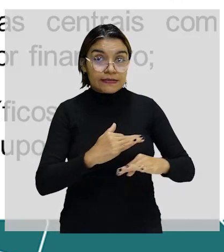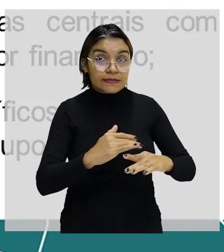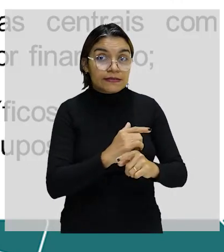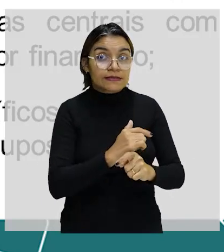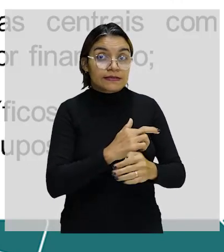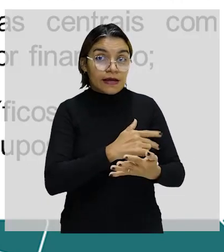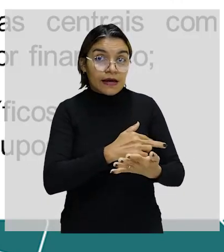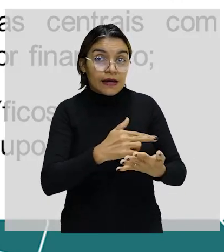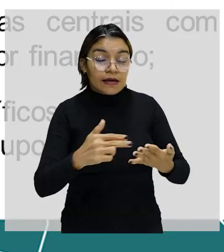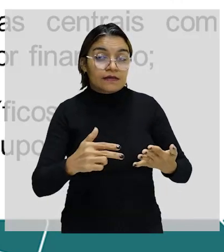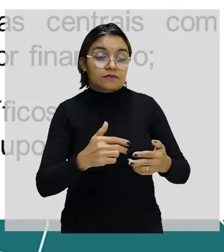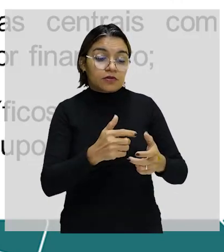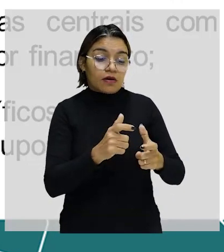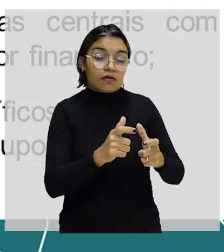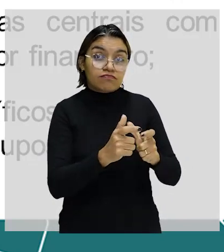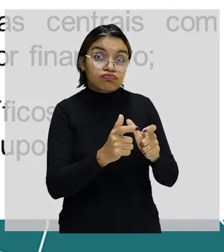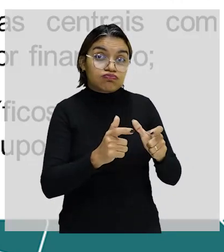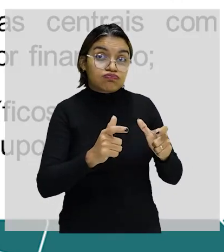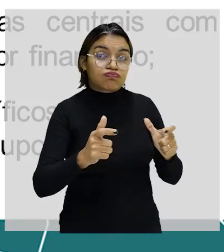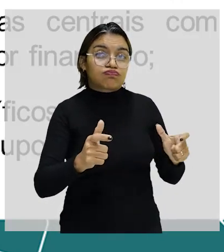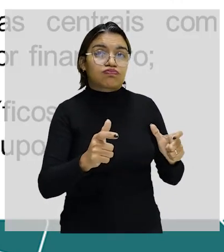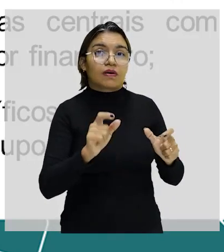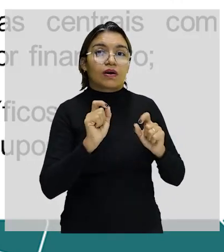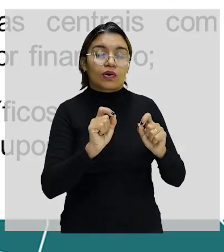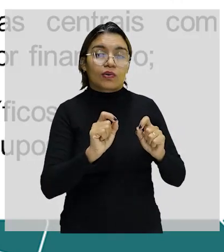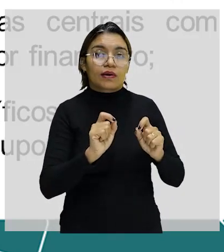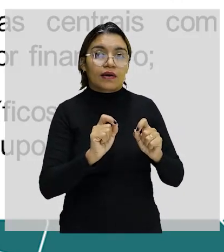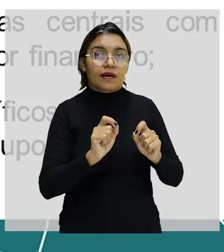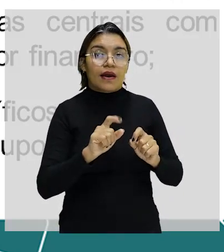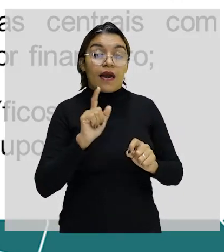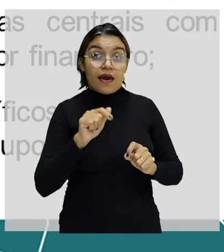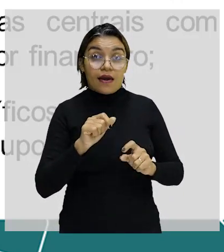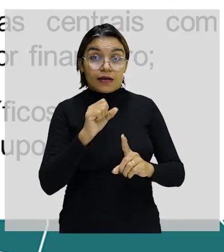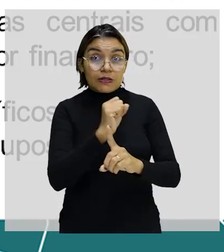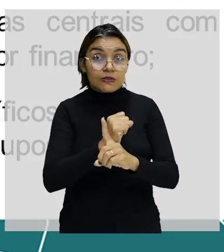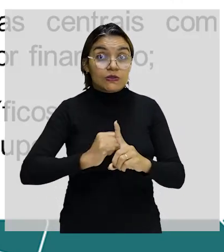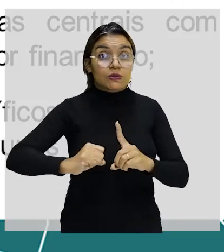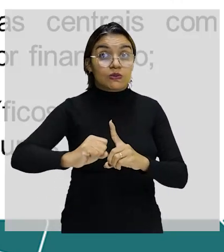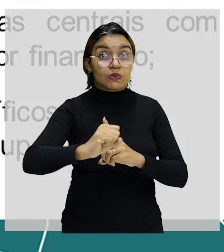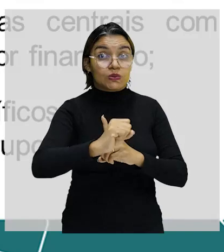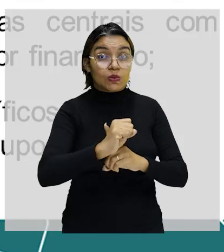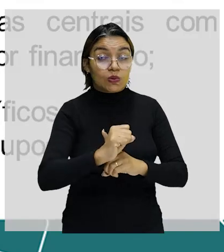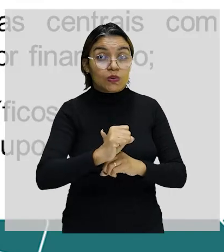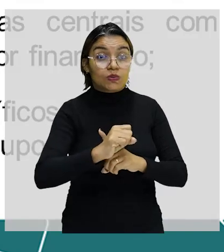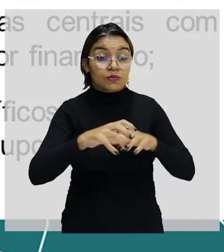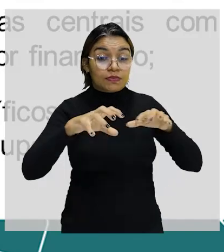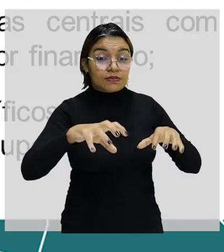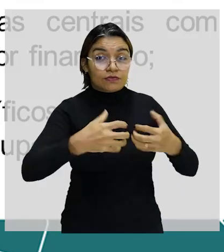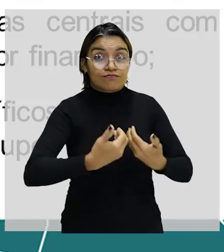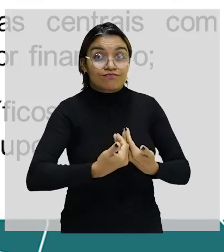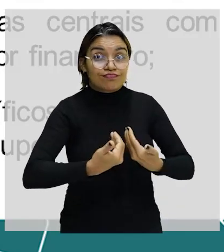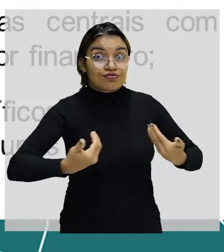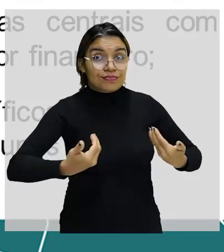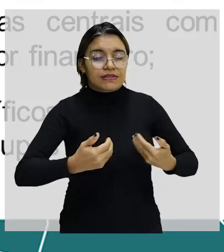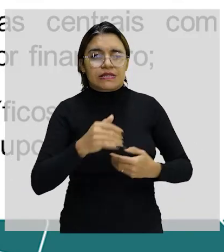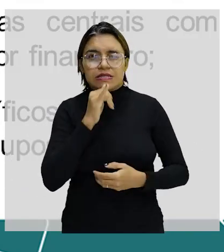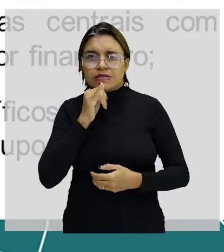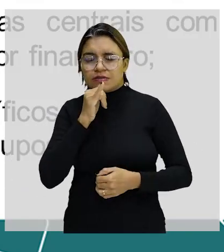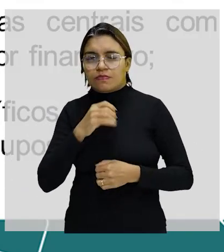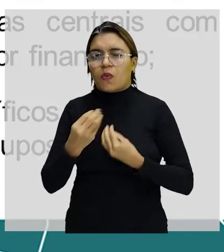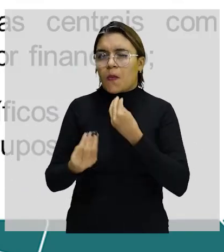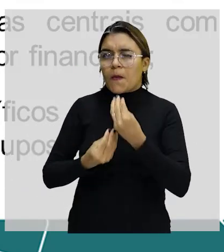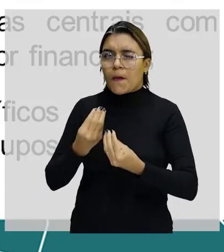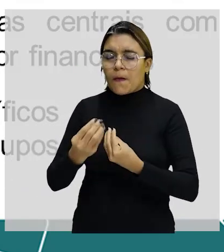de forma desordenada, é o problema da segregação socioespacial. Tá? Marcos, o que é isso? Em termos